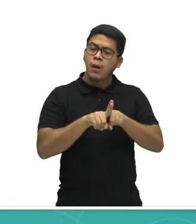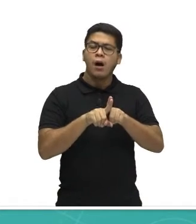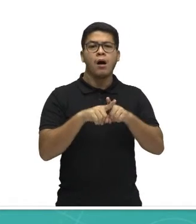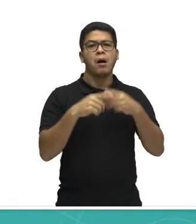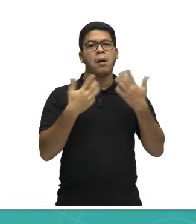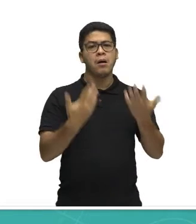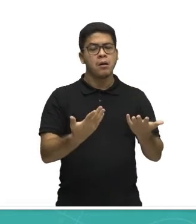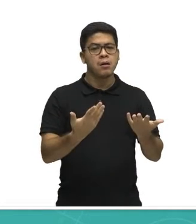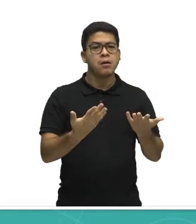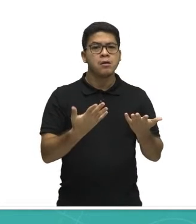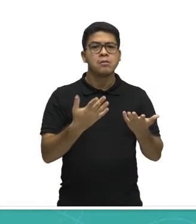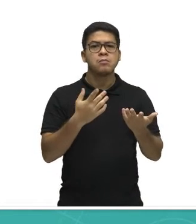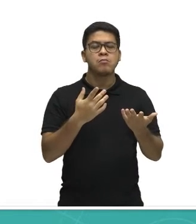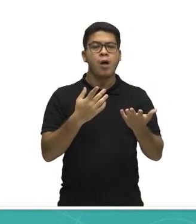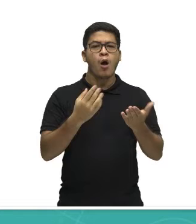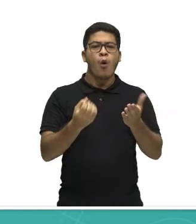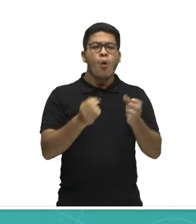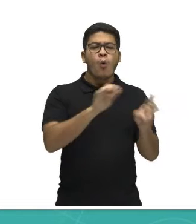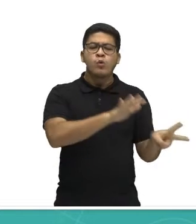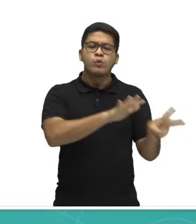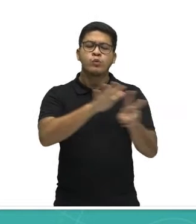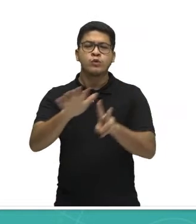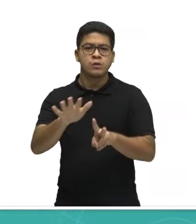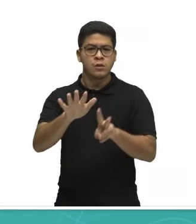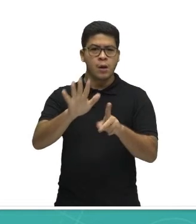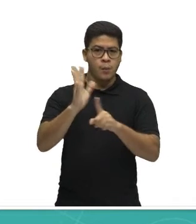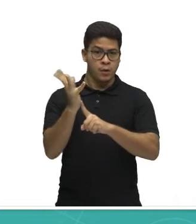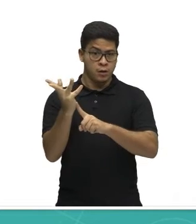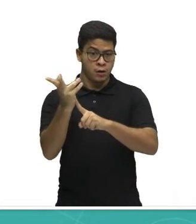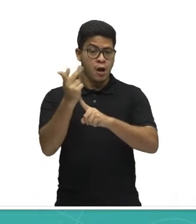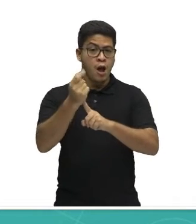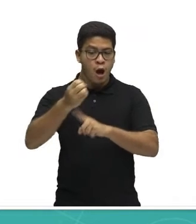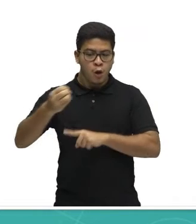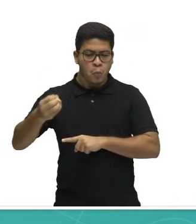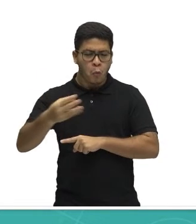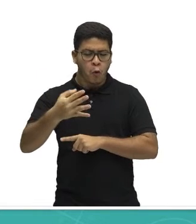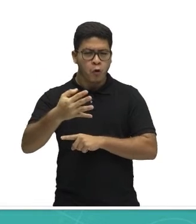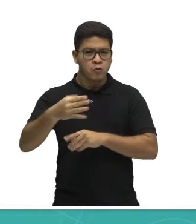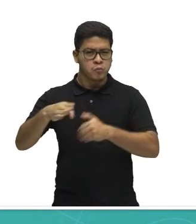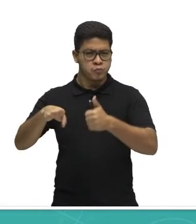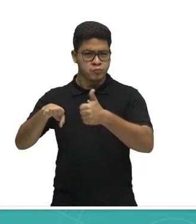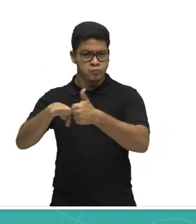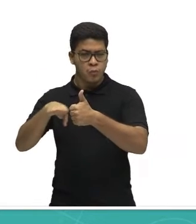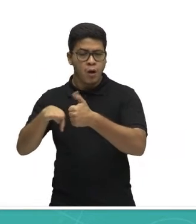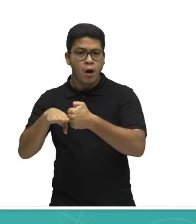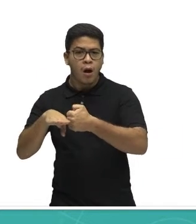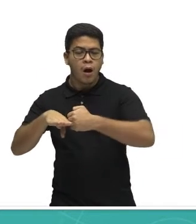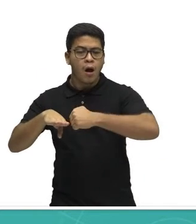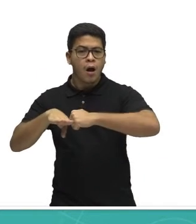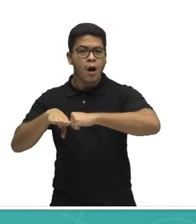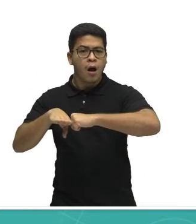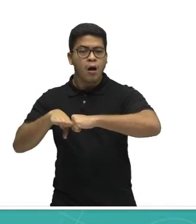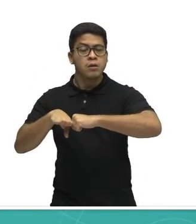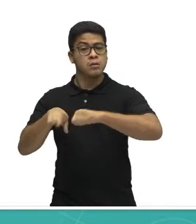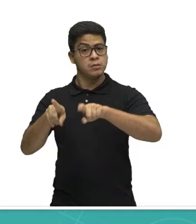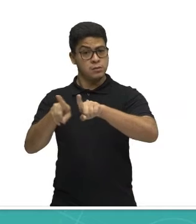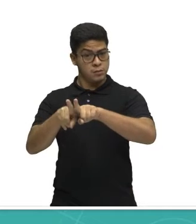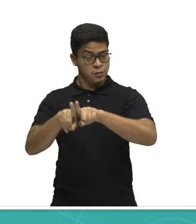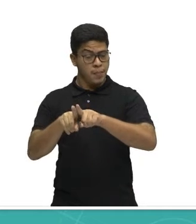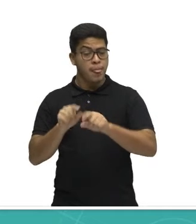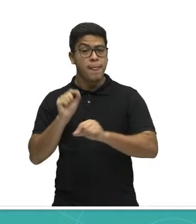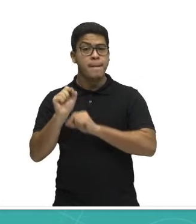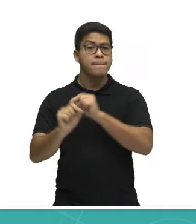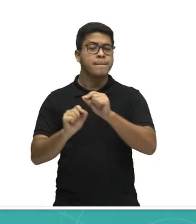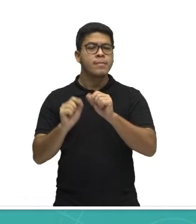que ele foi um dos criadores, que ele juntamente com o de Cavalcante.